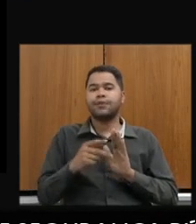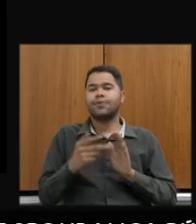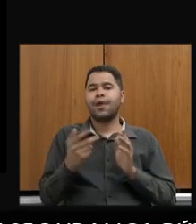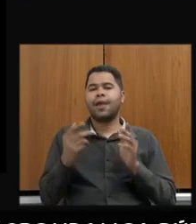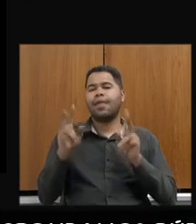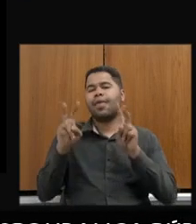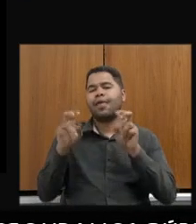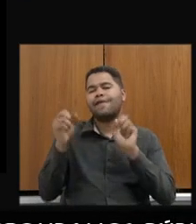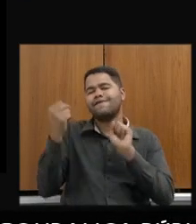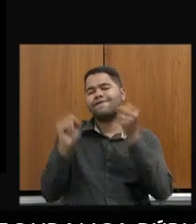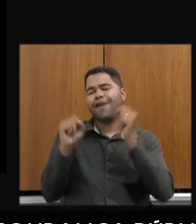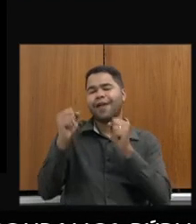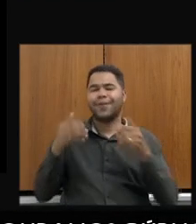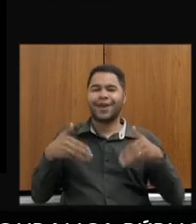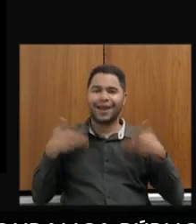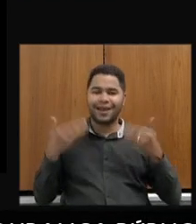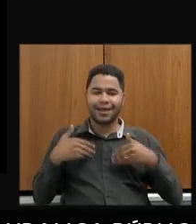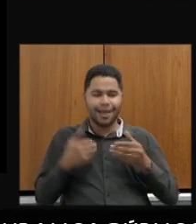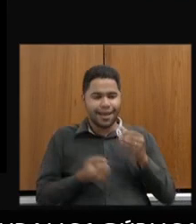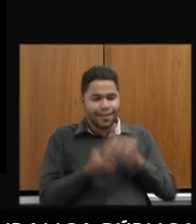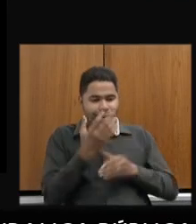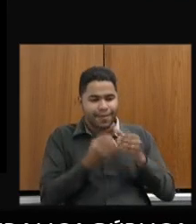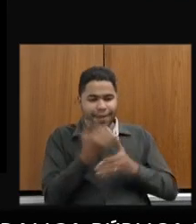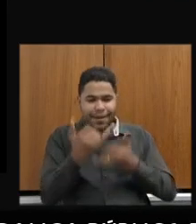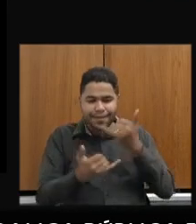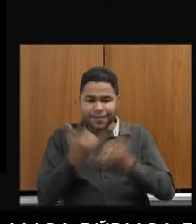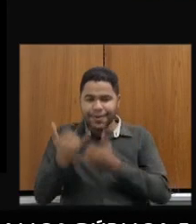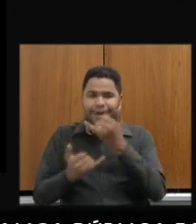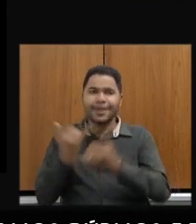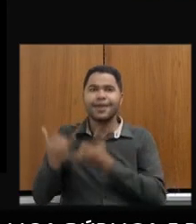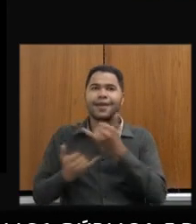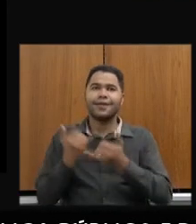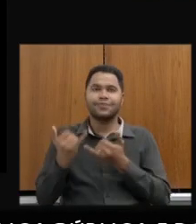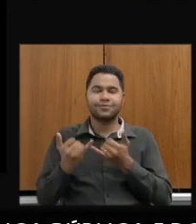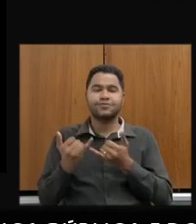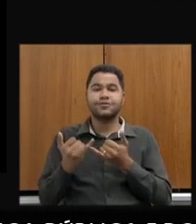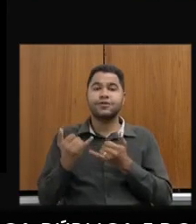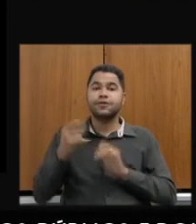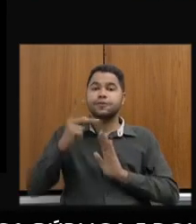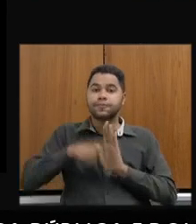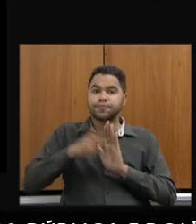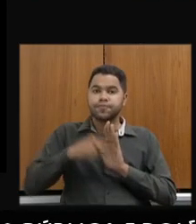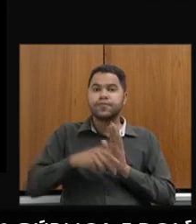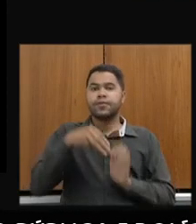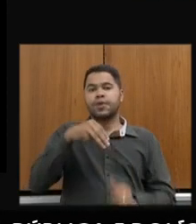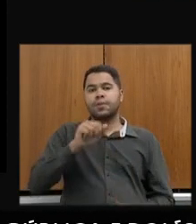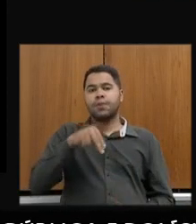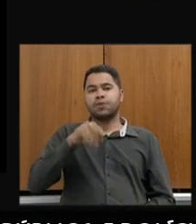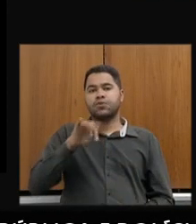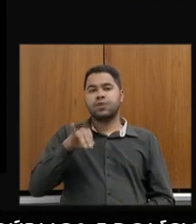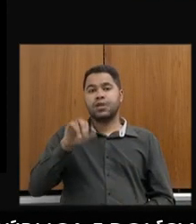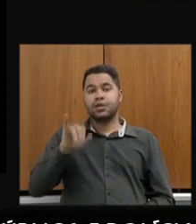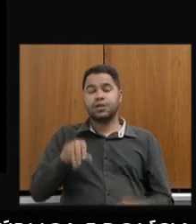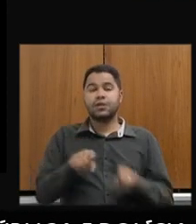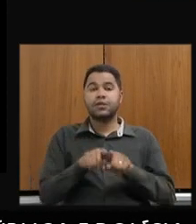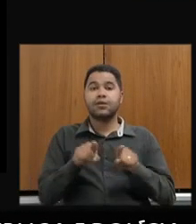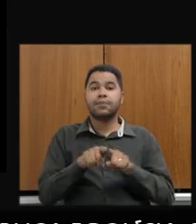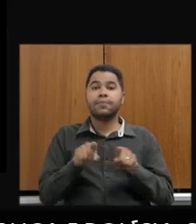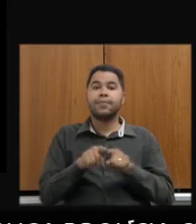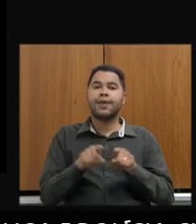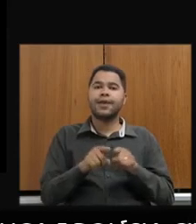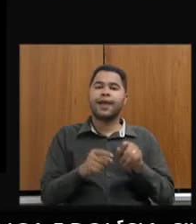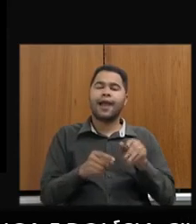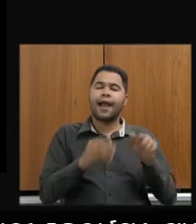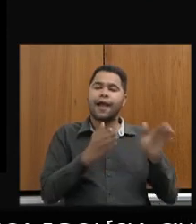que esse que os presos fazem os brinquedos fazem as brinquedotecas o projeto manutenir EA fábrica de absorventes e fraldas